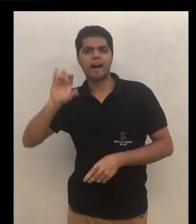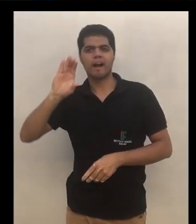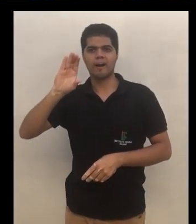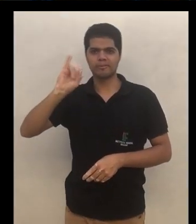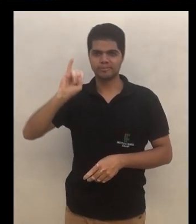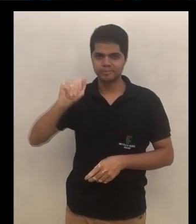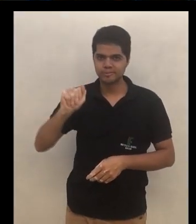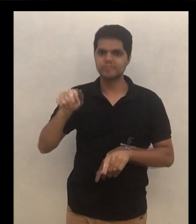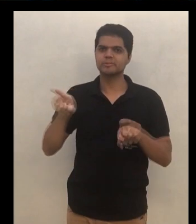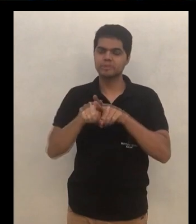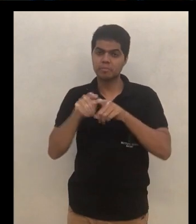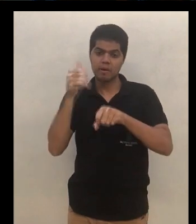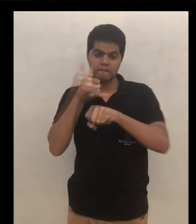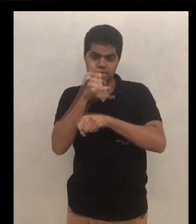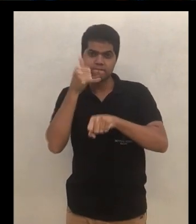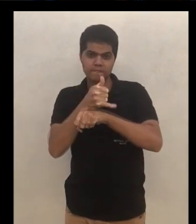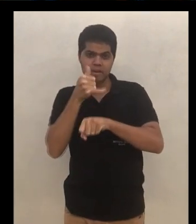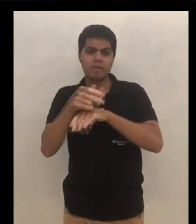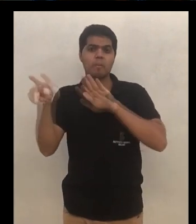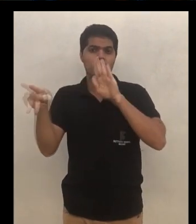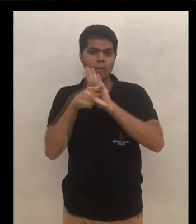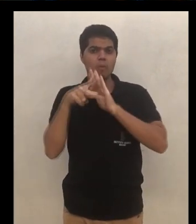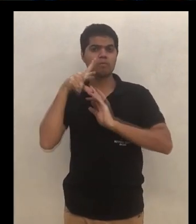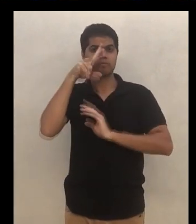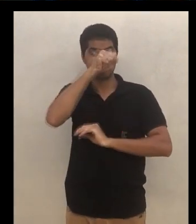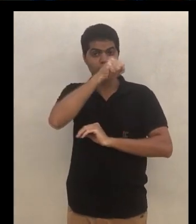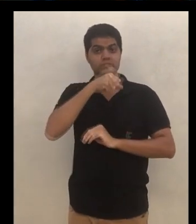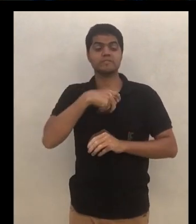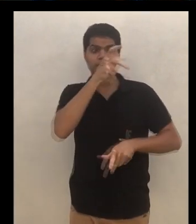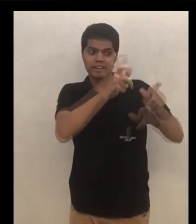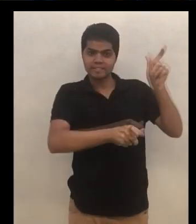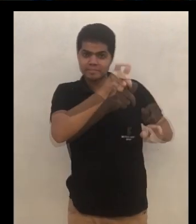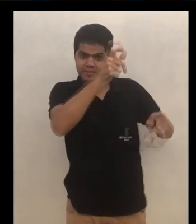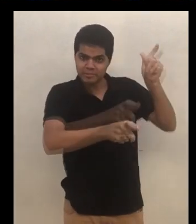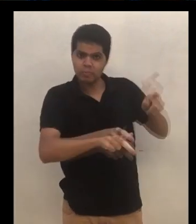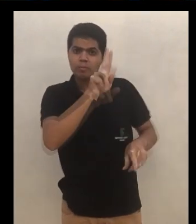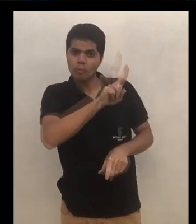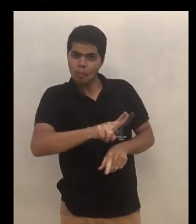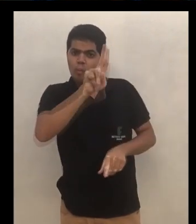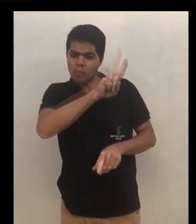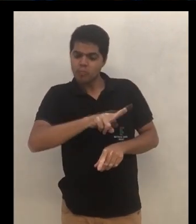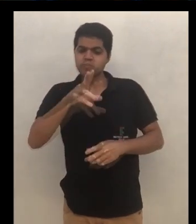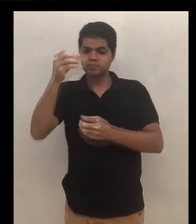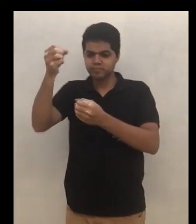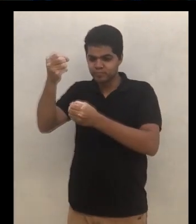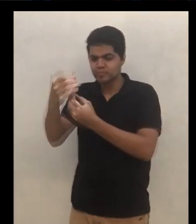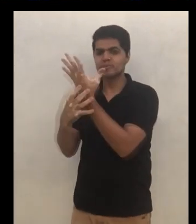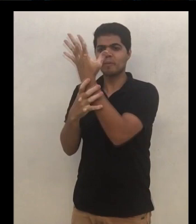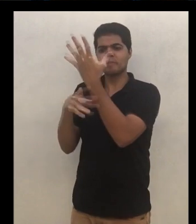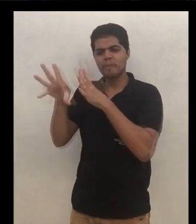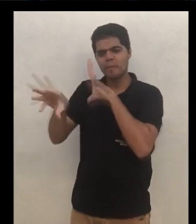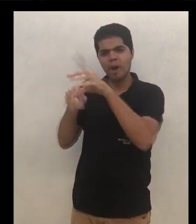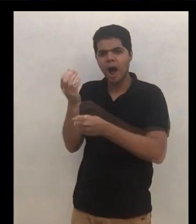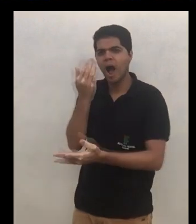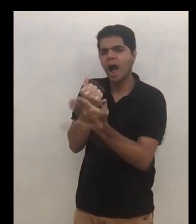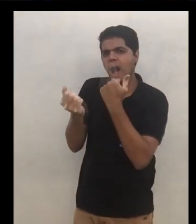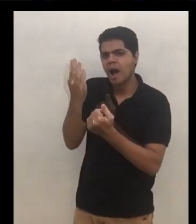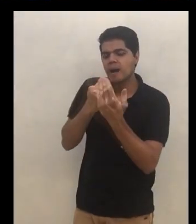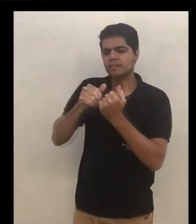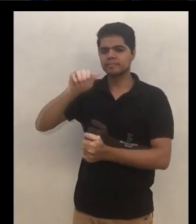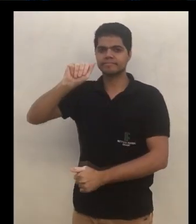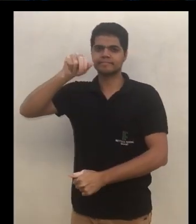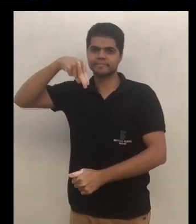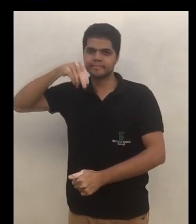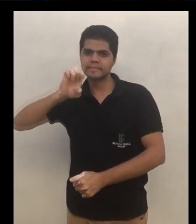também. Lembra que a população está comendo ora pro nobis para anemia, né? Então 32% de proteína. A dificuldade do ora pro nobis